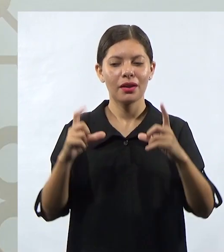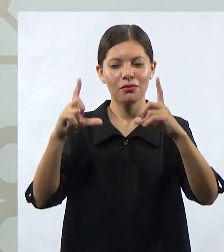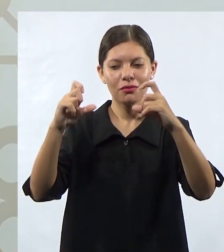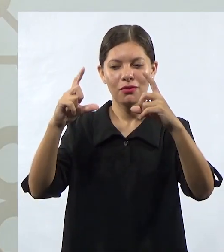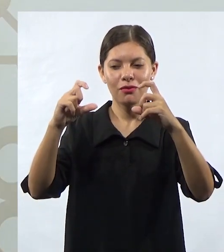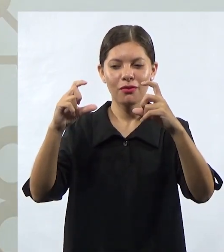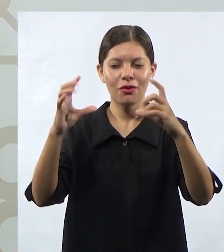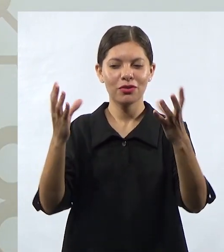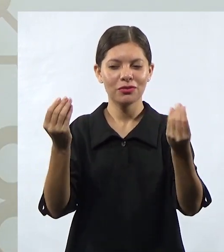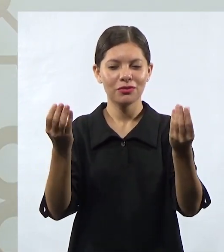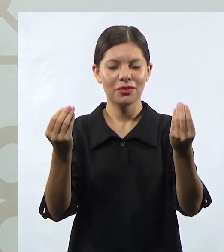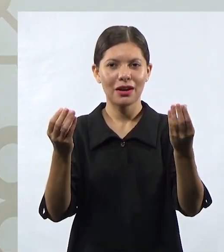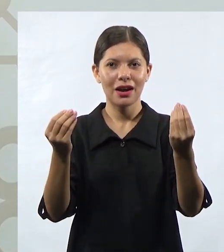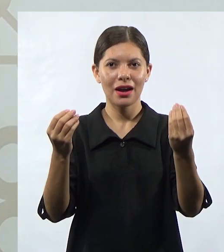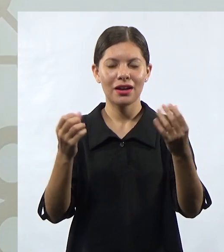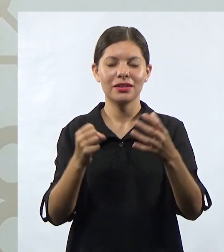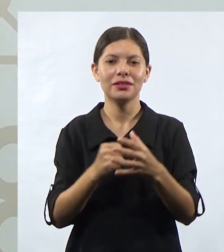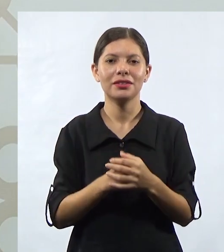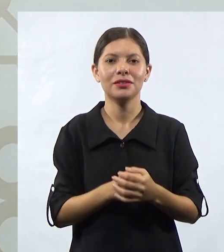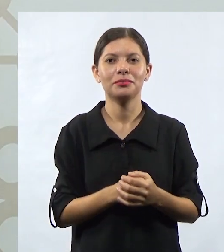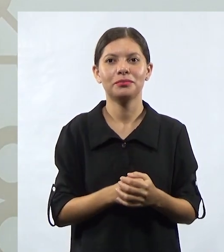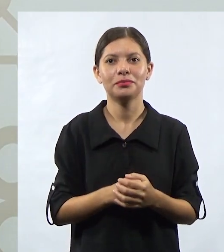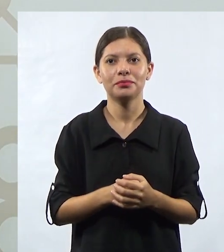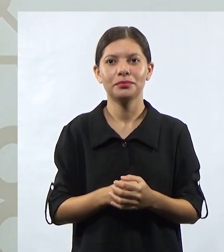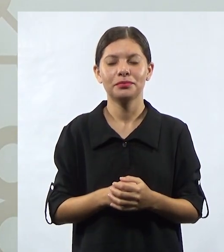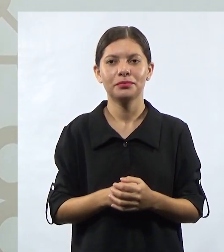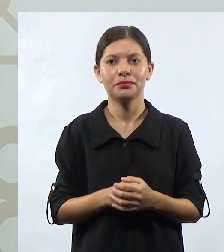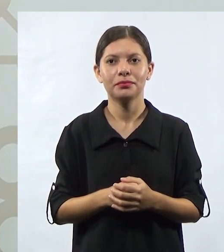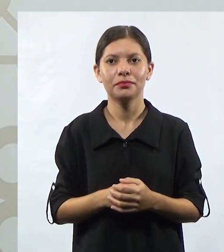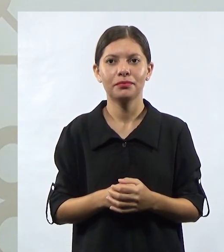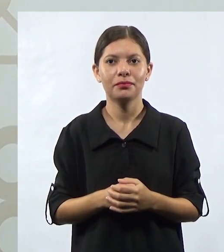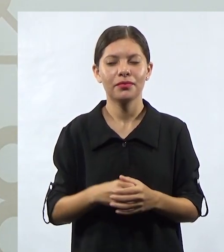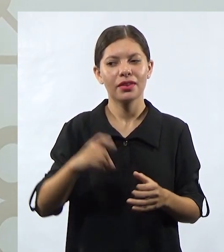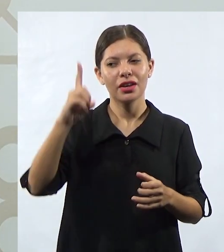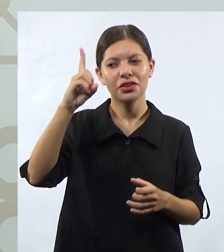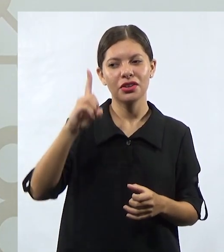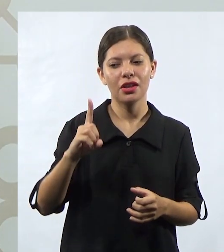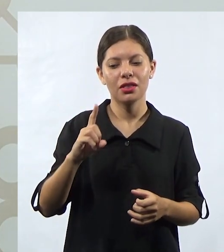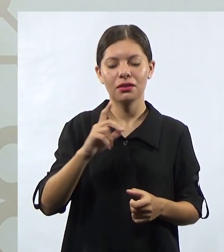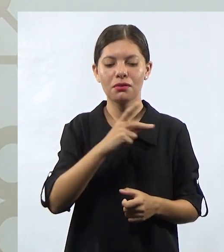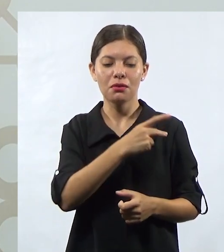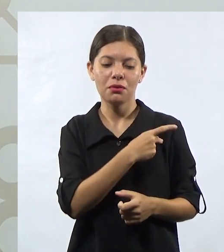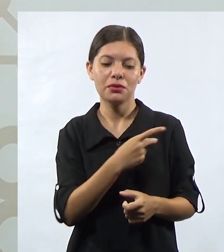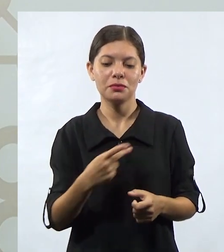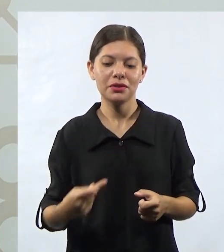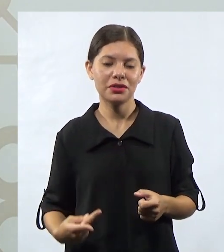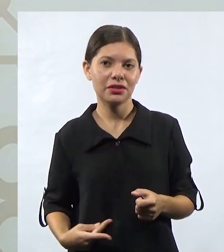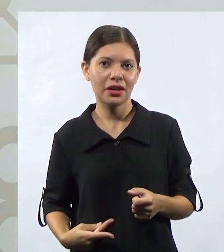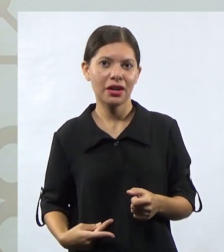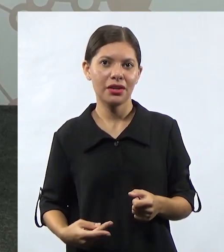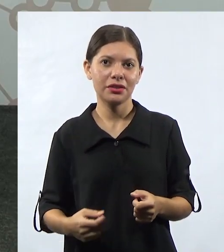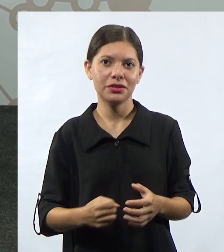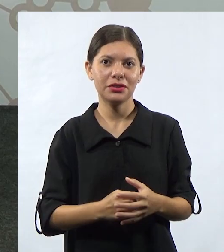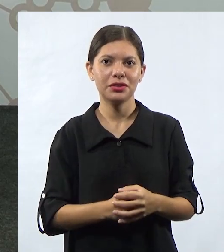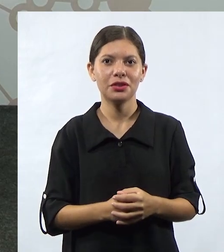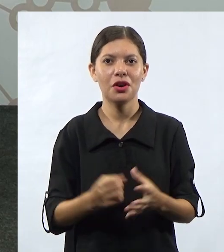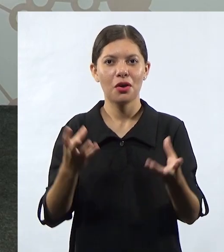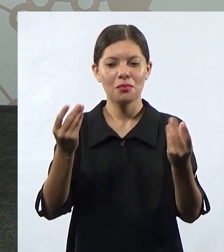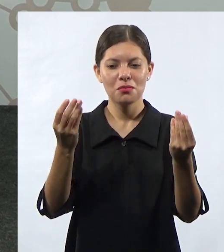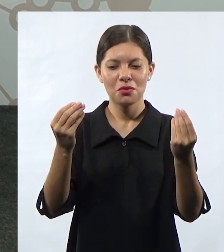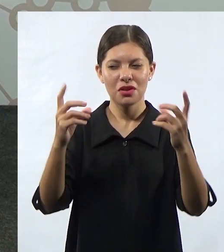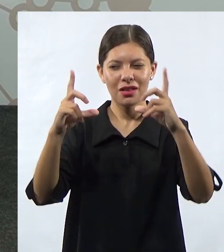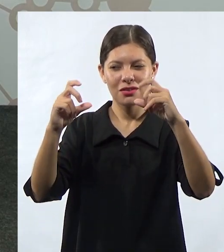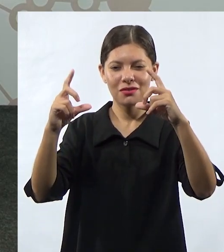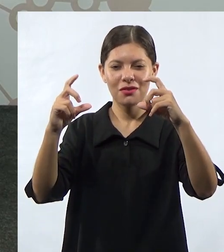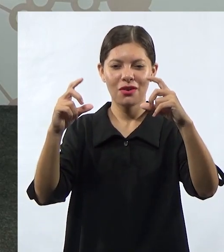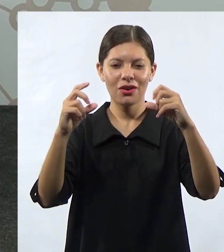aquela galeria de presidentes, galeria de diretores. O famoso paredão, né, professora? Cheio